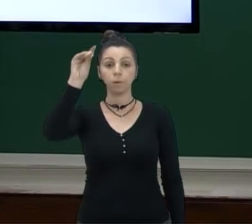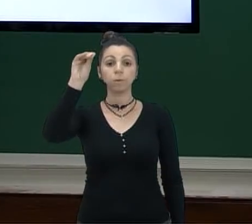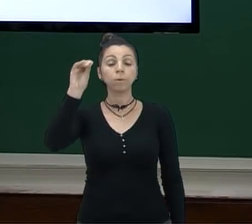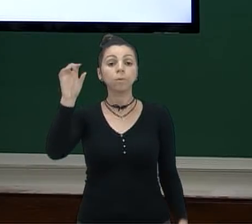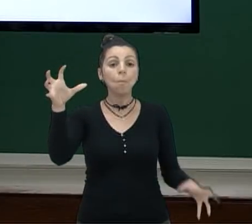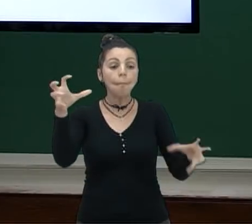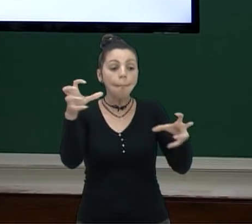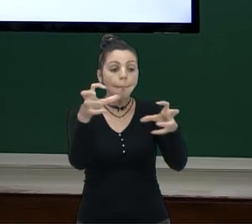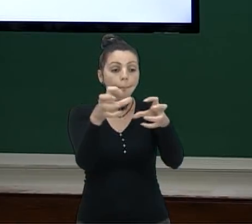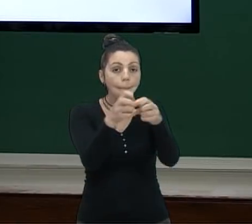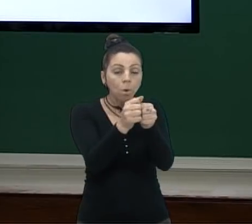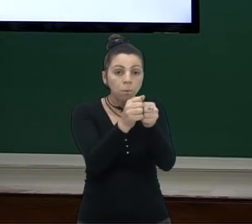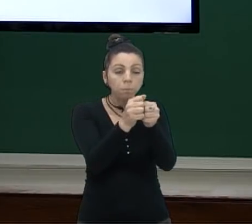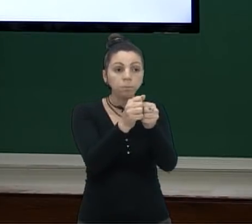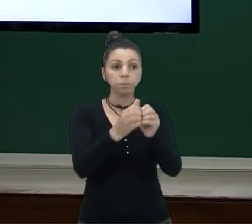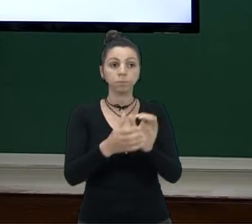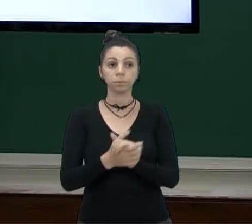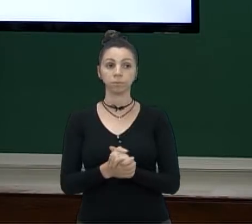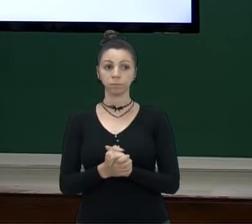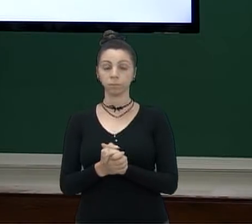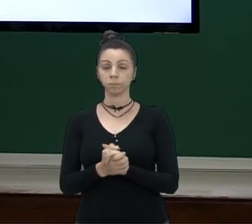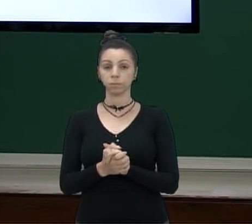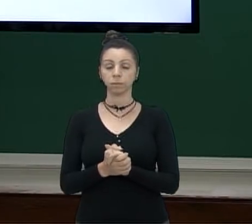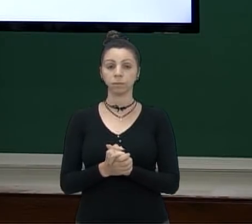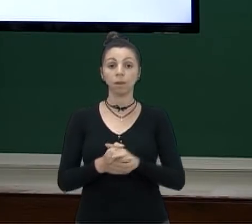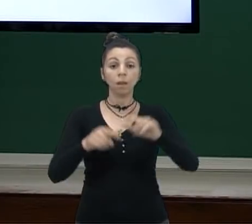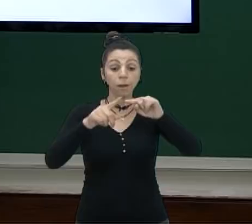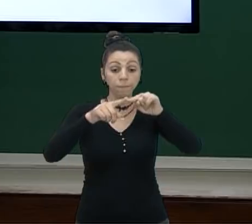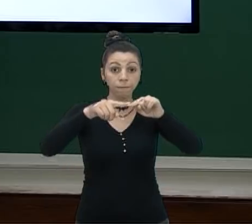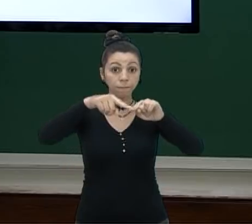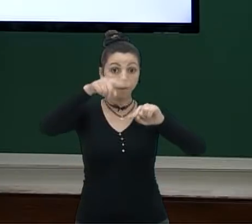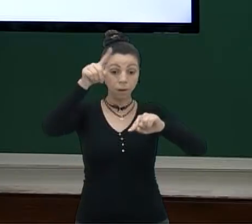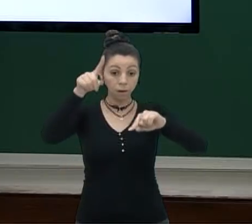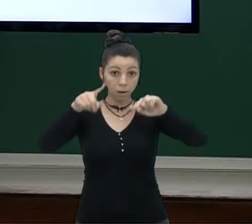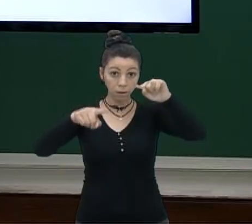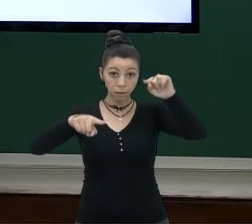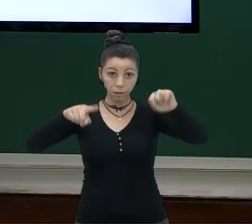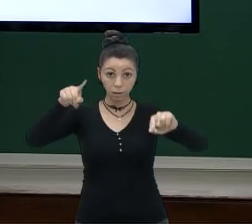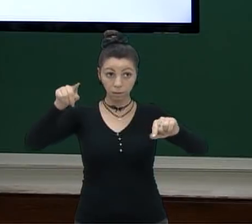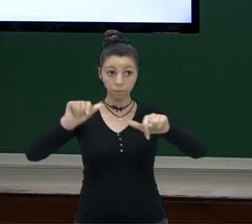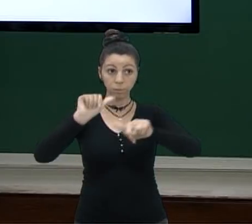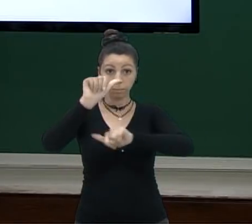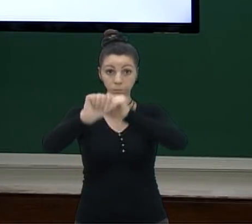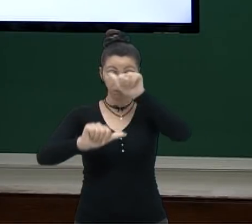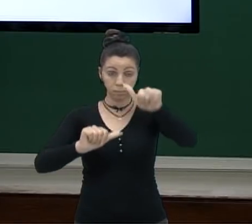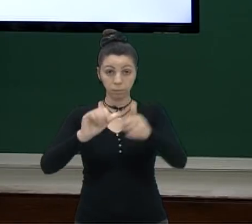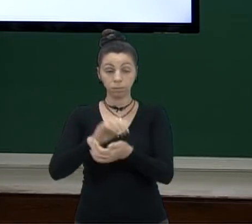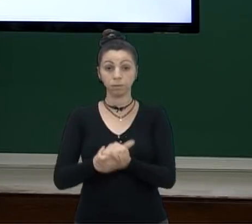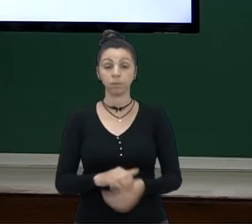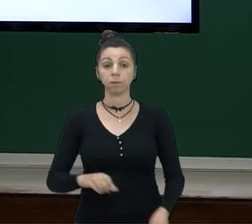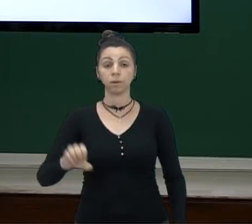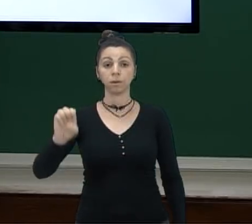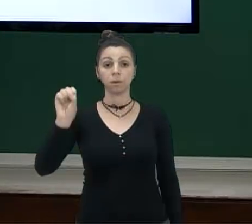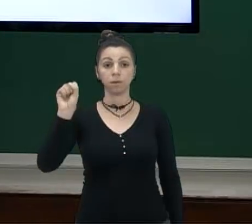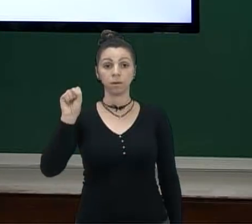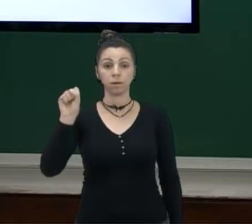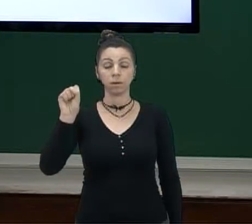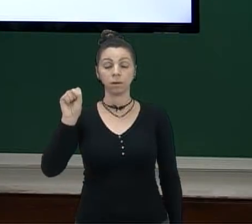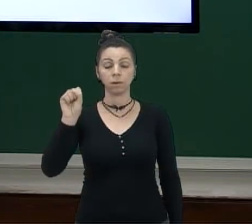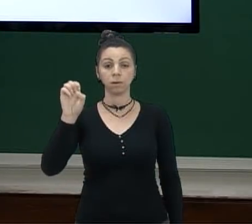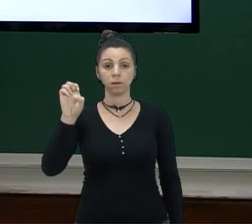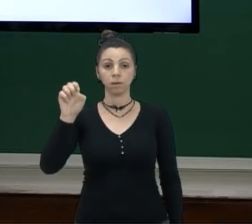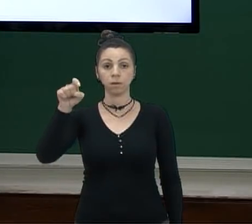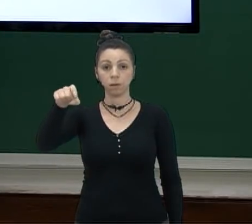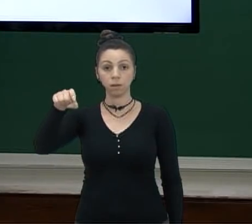compressão, diminuir o volume. Variável, de mudar. E expandidos,